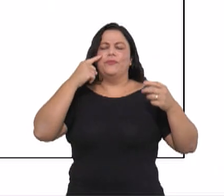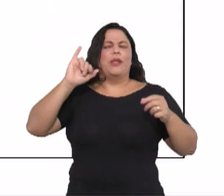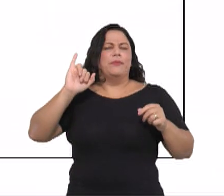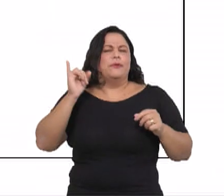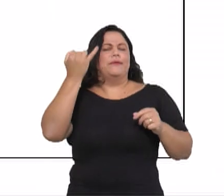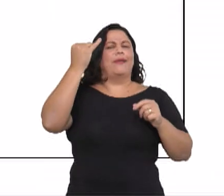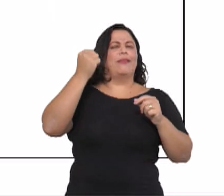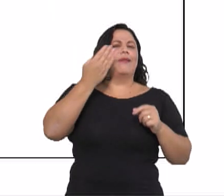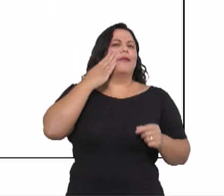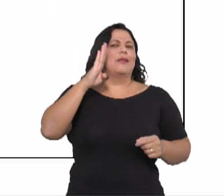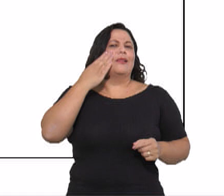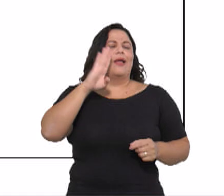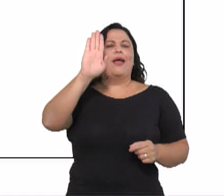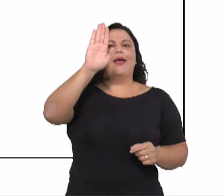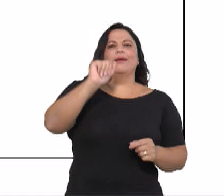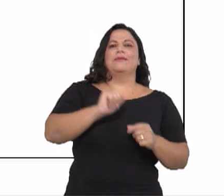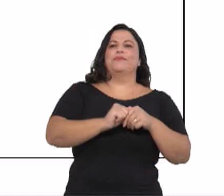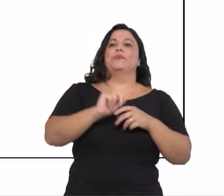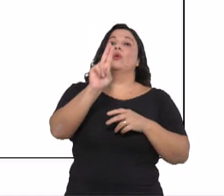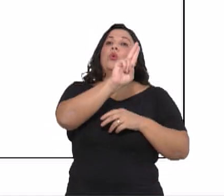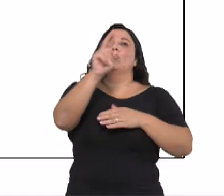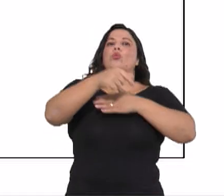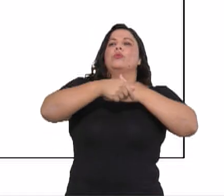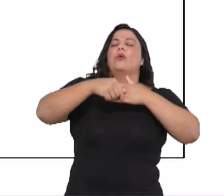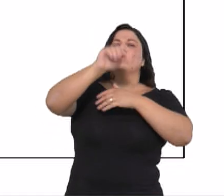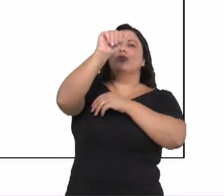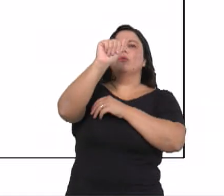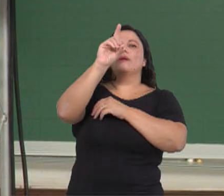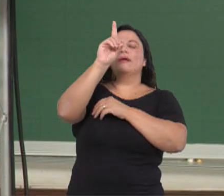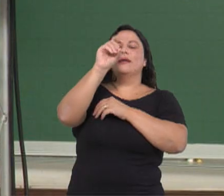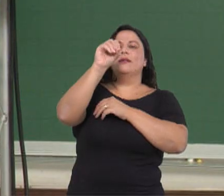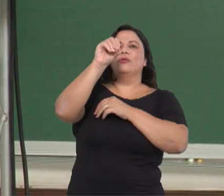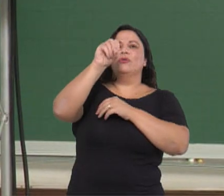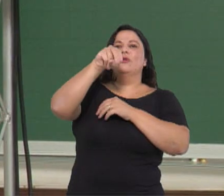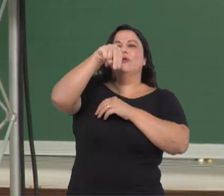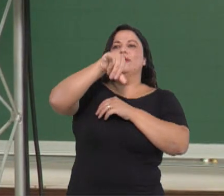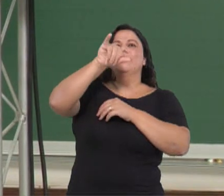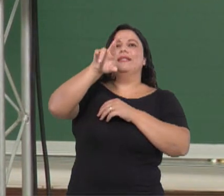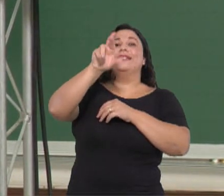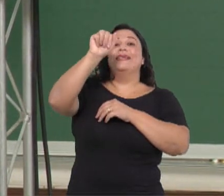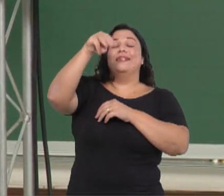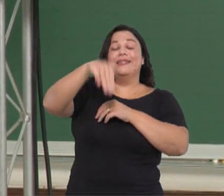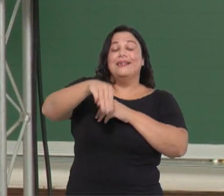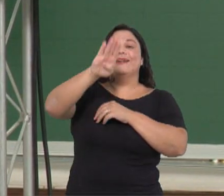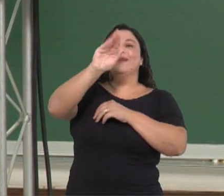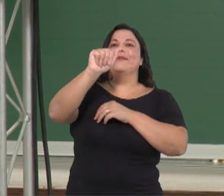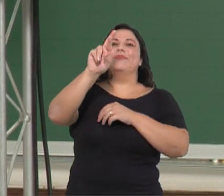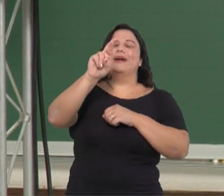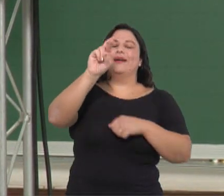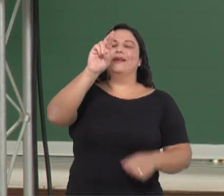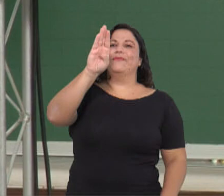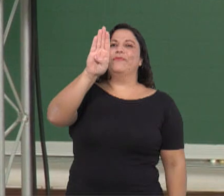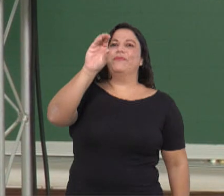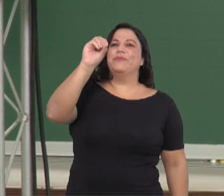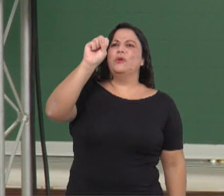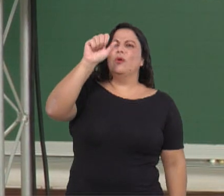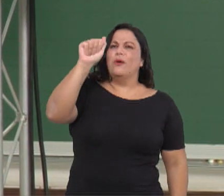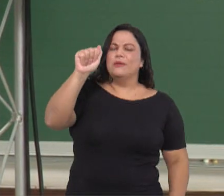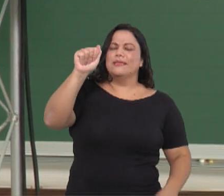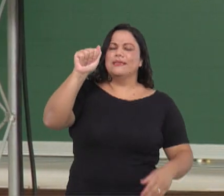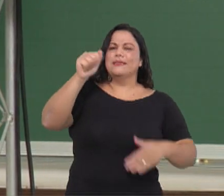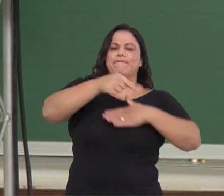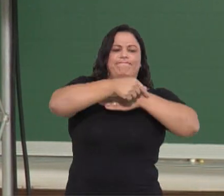azul, Adoniran Barbosa é um compositor. Então,